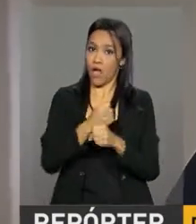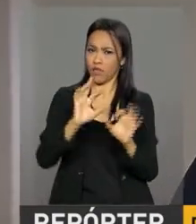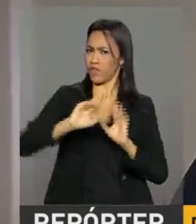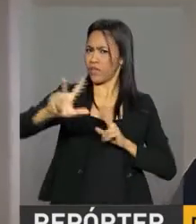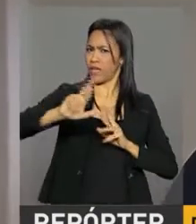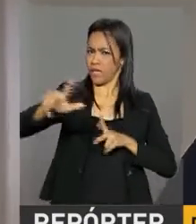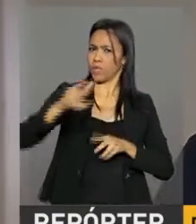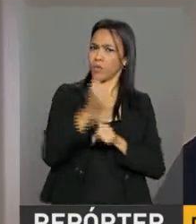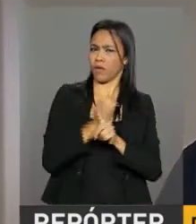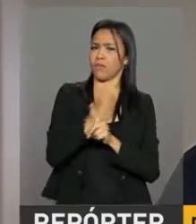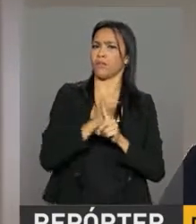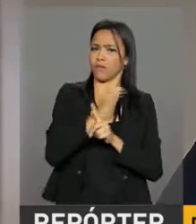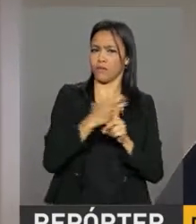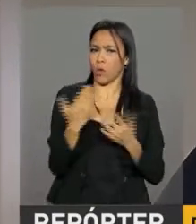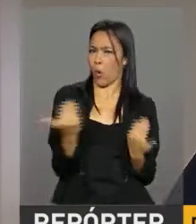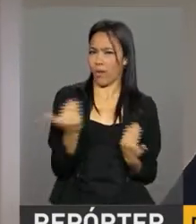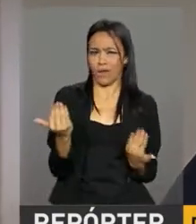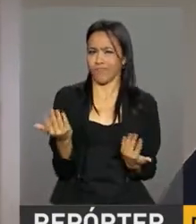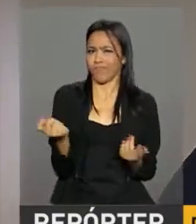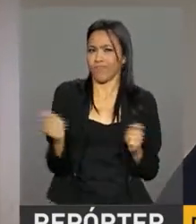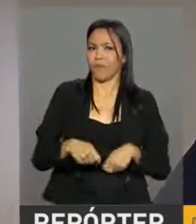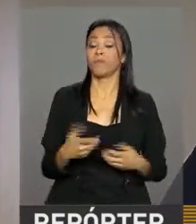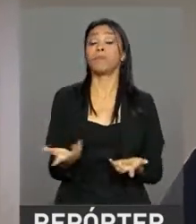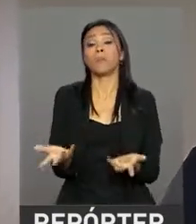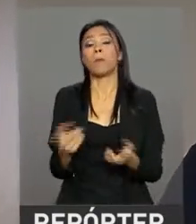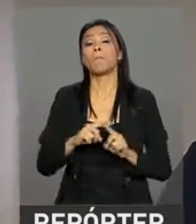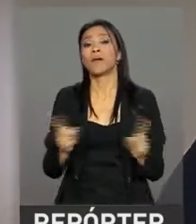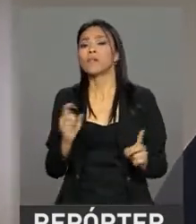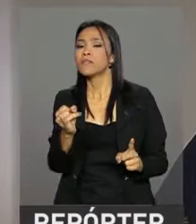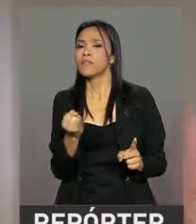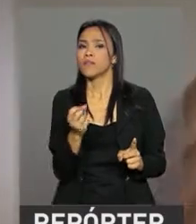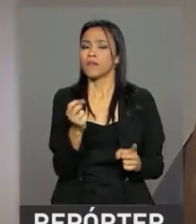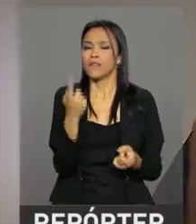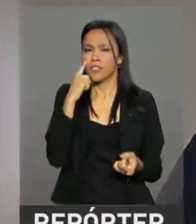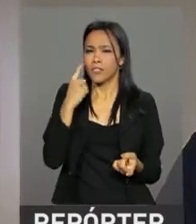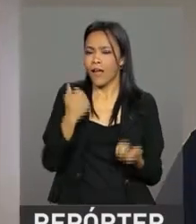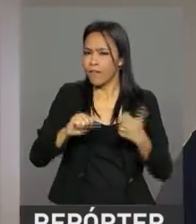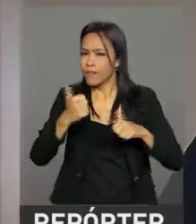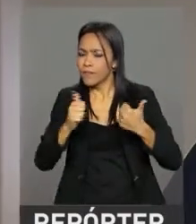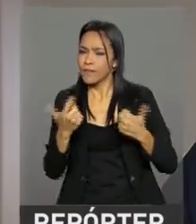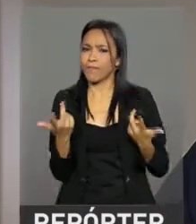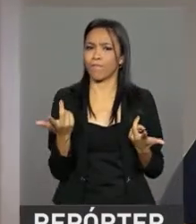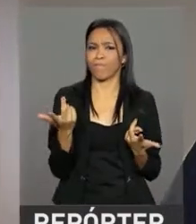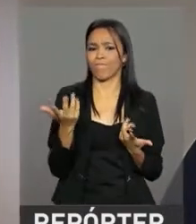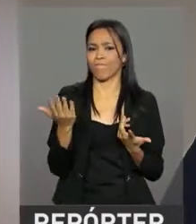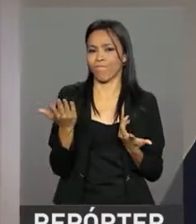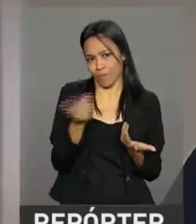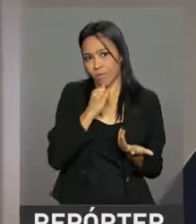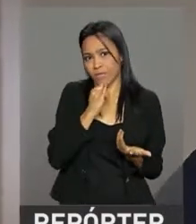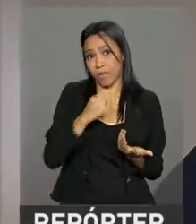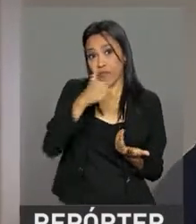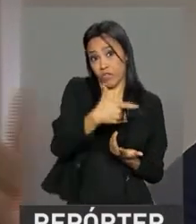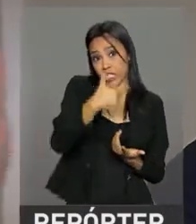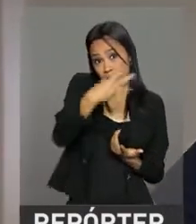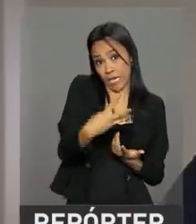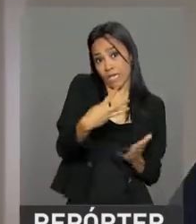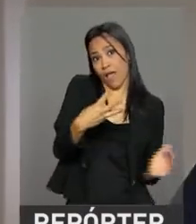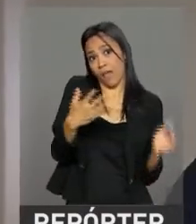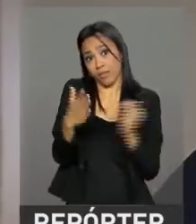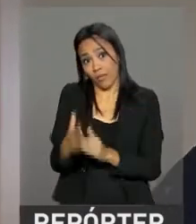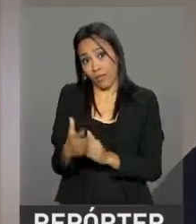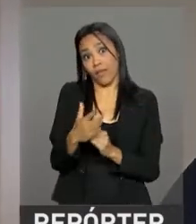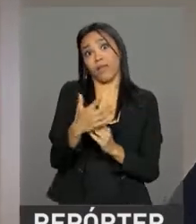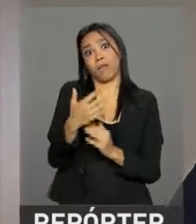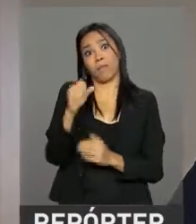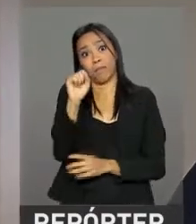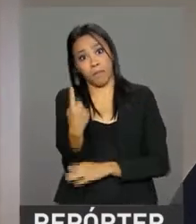pouquinho complicado essa comparação direta. Mas se a gente fizesse uma média diária, pegando todo o período de dia 23 de dezembro até o final de